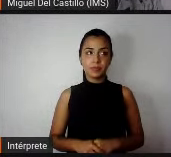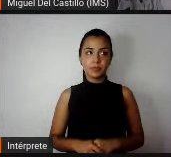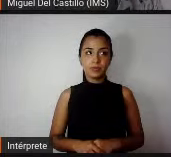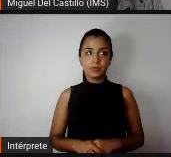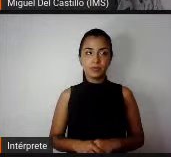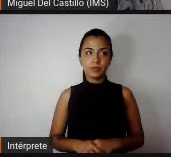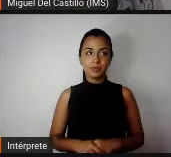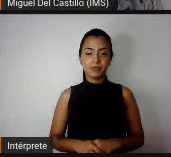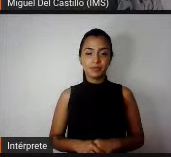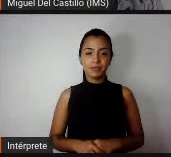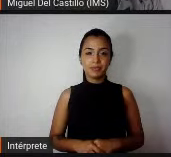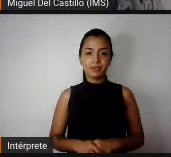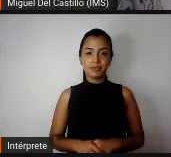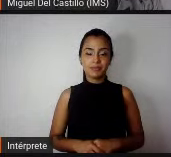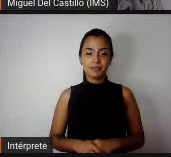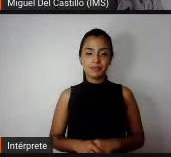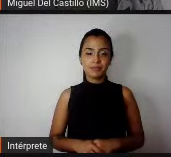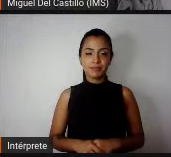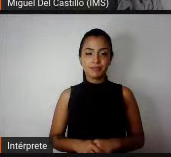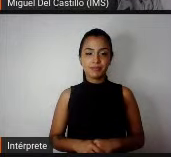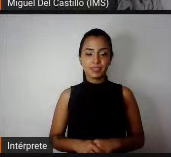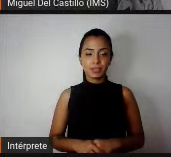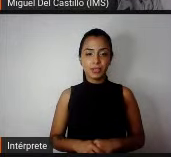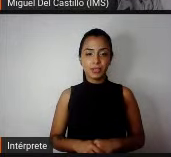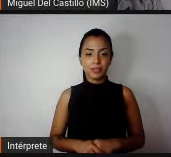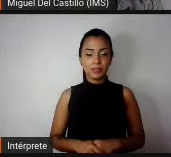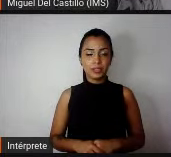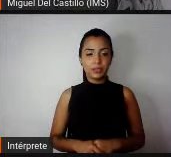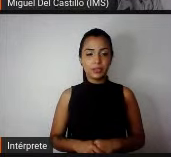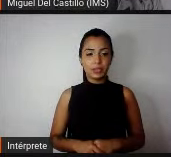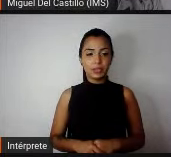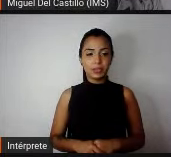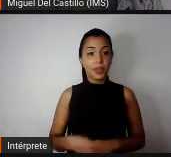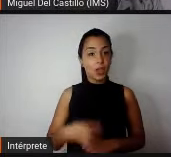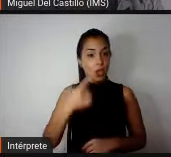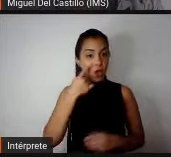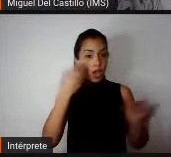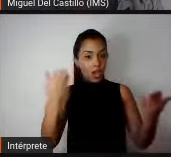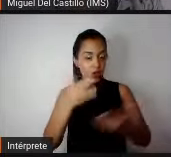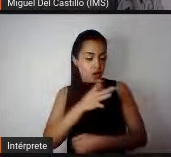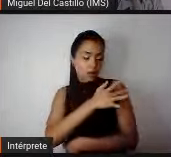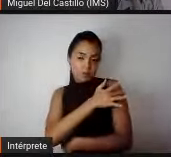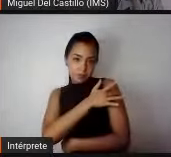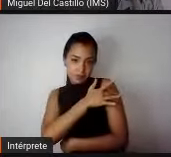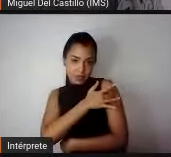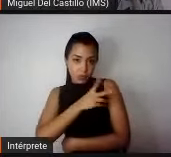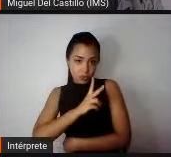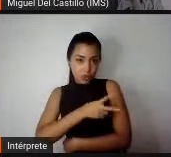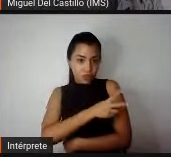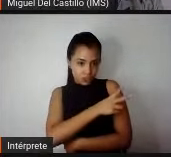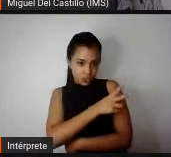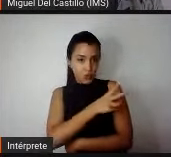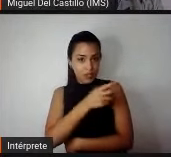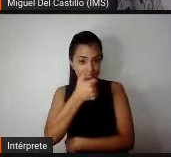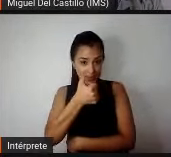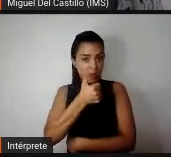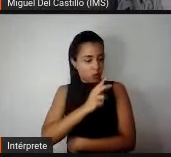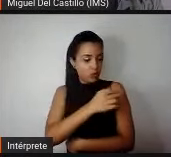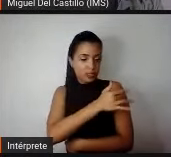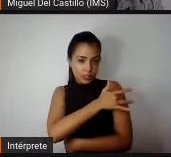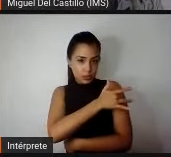Só um pouquinho, rapidinho. Ó, todo o conteúdo foi administrado. Pode segurar aqui um pouquinho. Tá já? Não precisa pressionar, tá